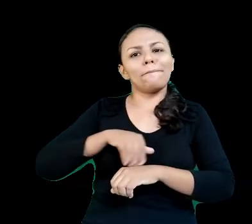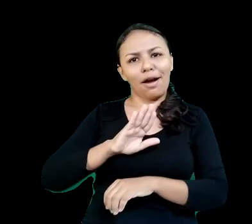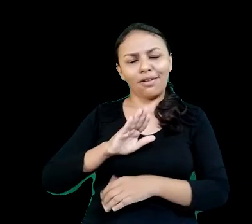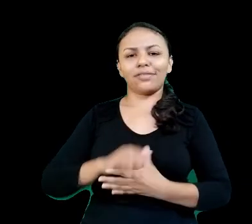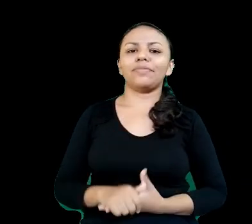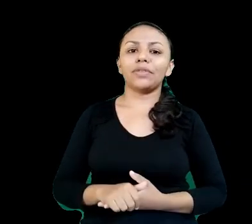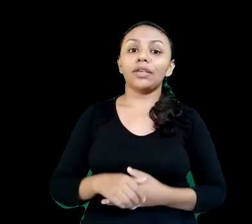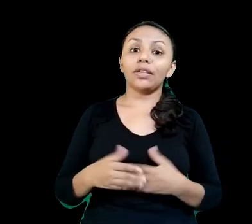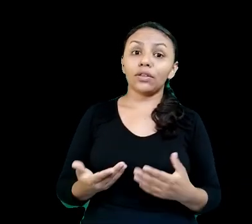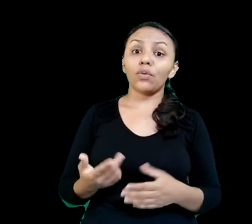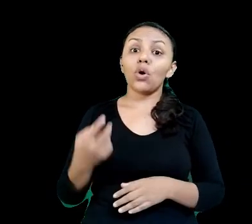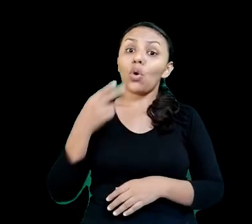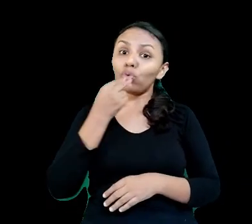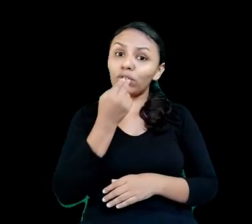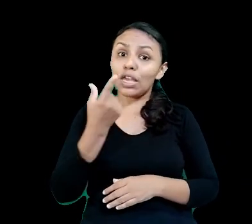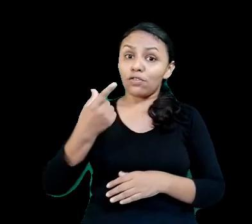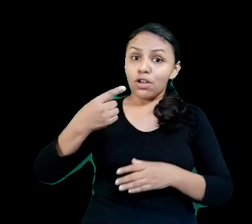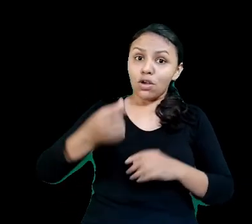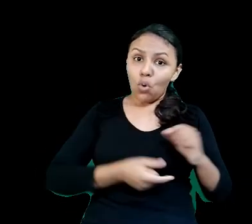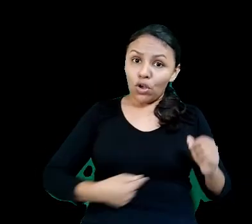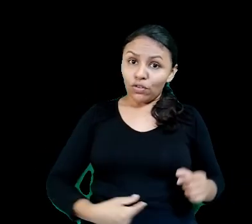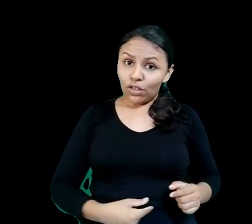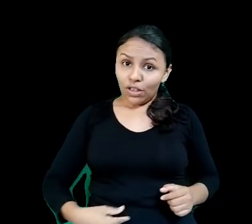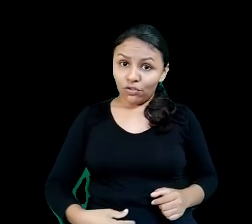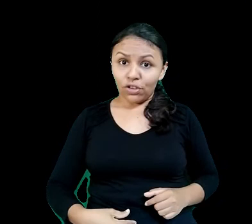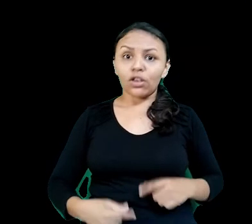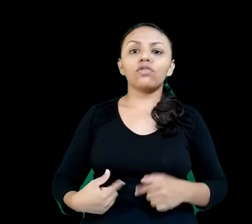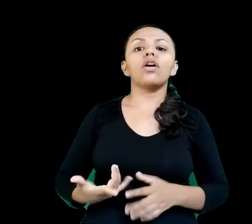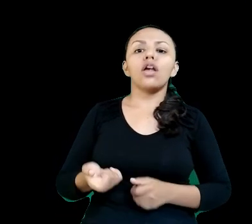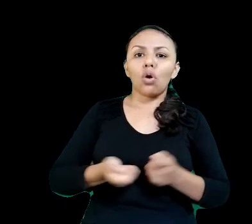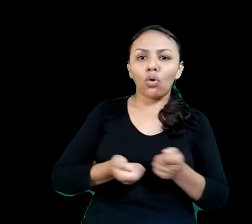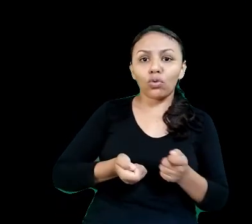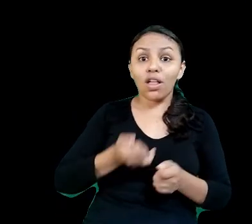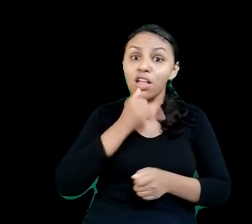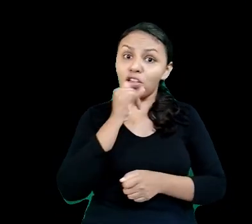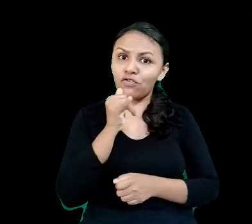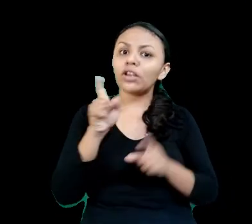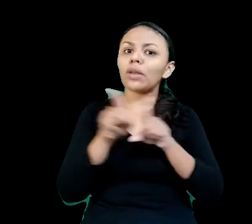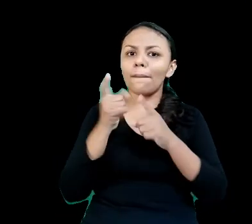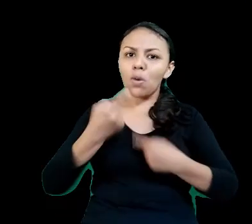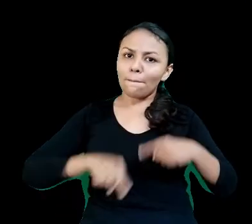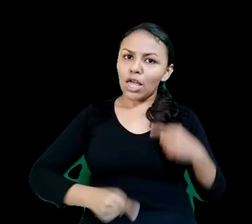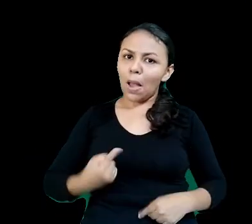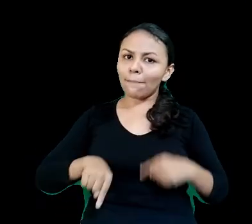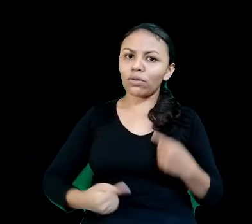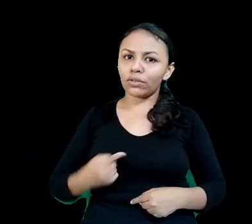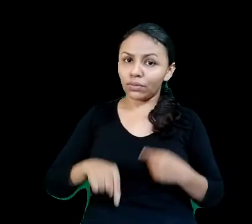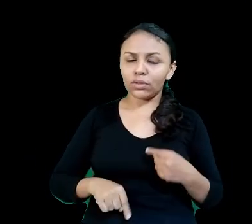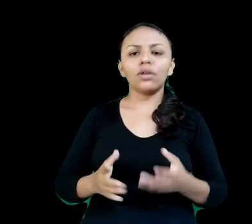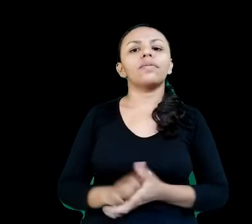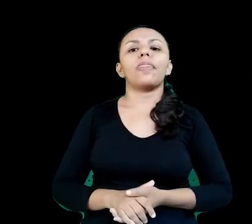do nutriente no intestino, eles são responsáveis pelo controle energético e metabólico. Nós sabemos que toda